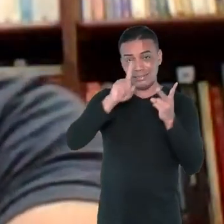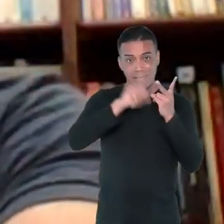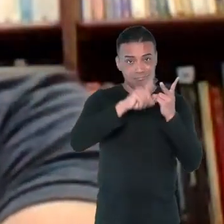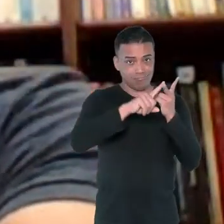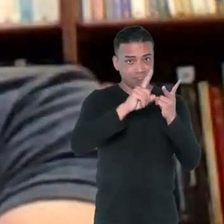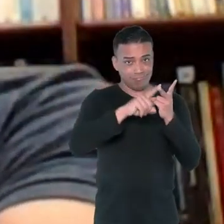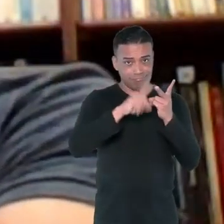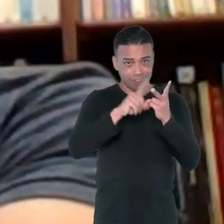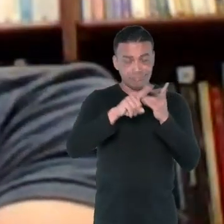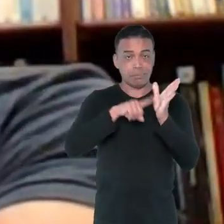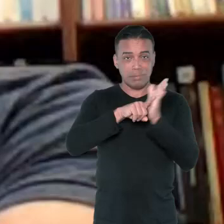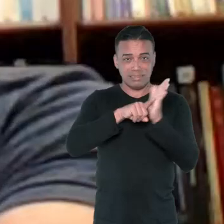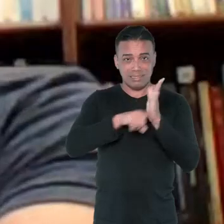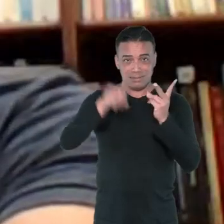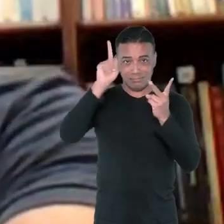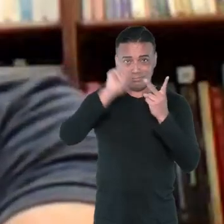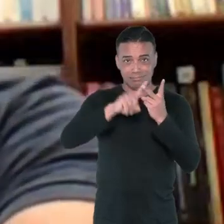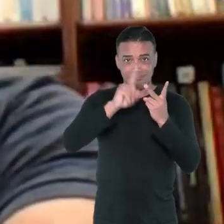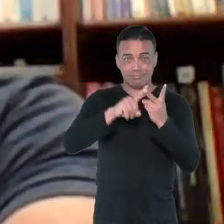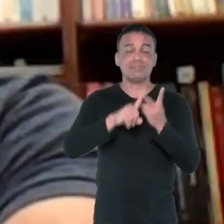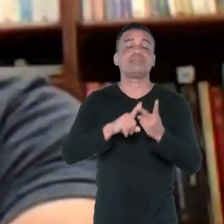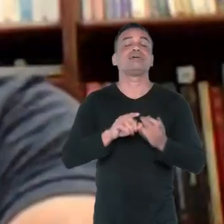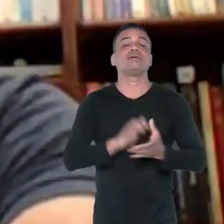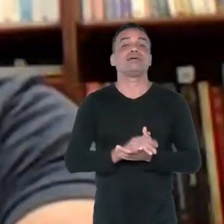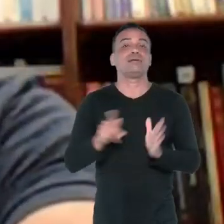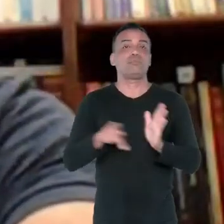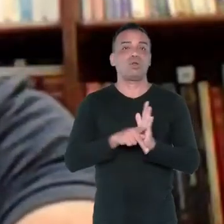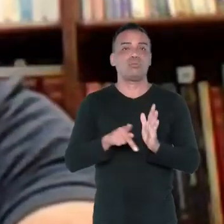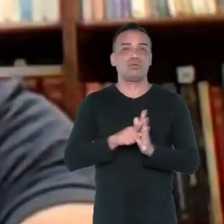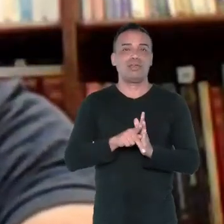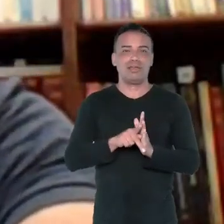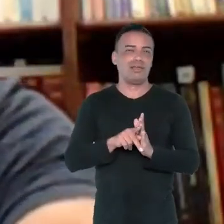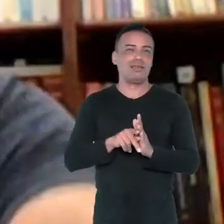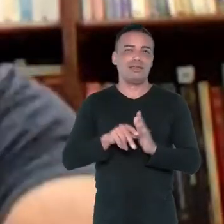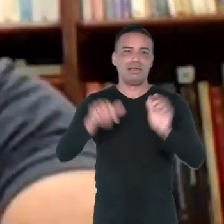sobre a figura do